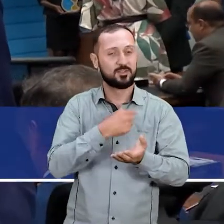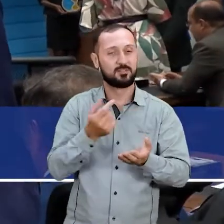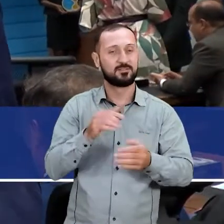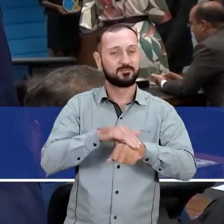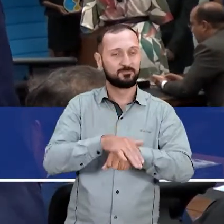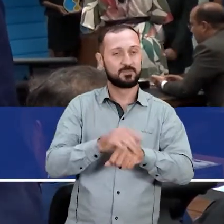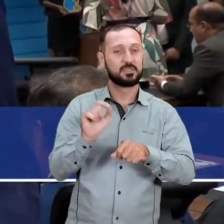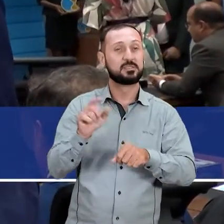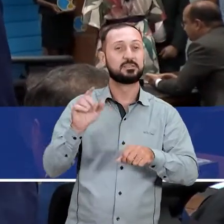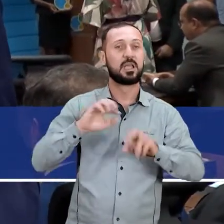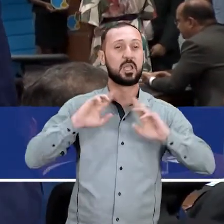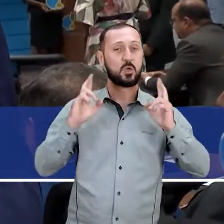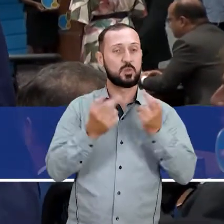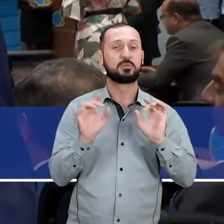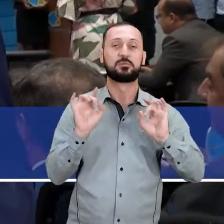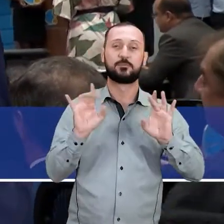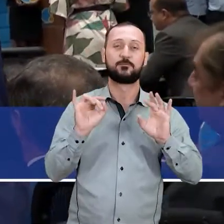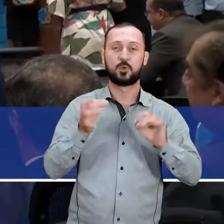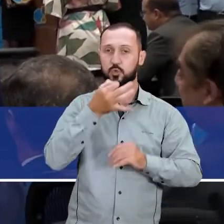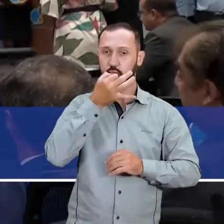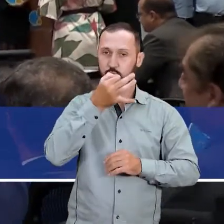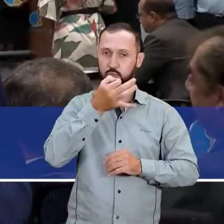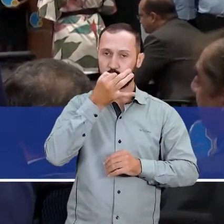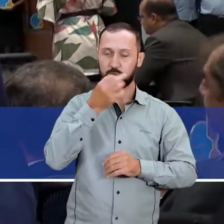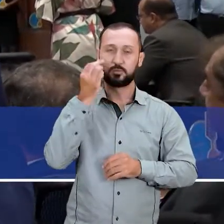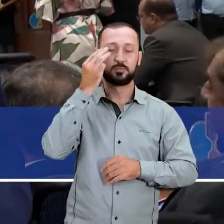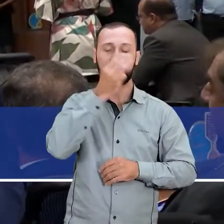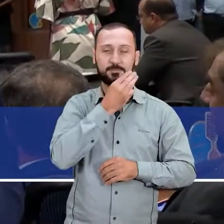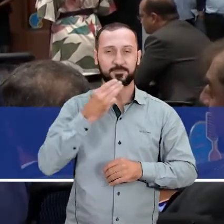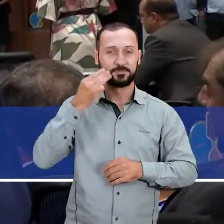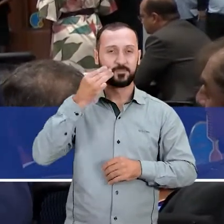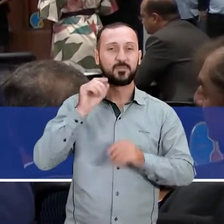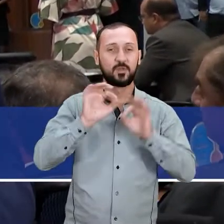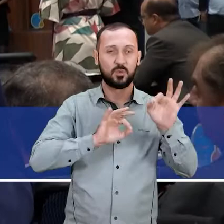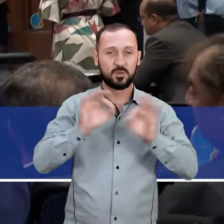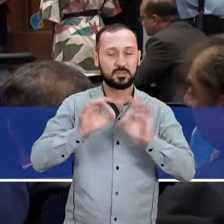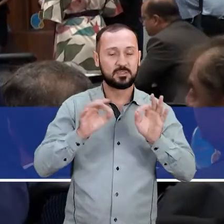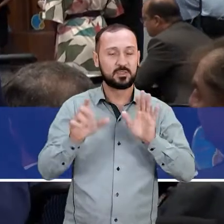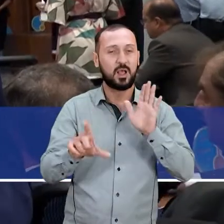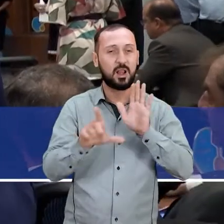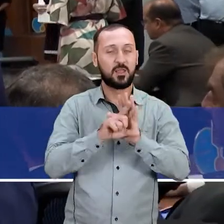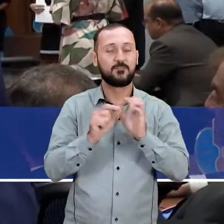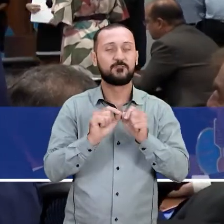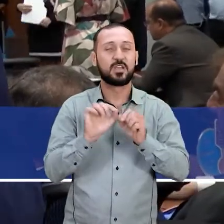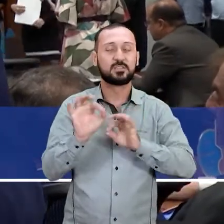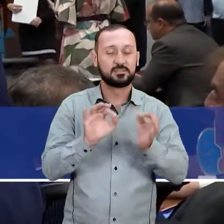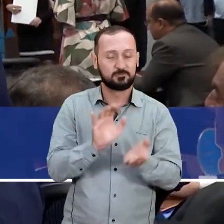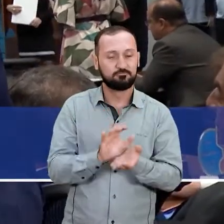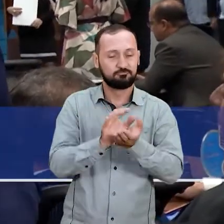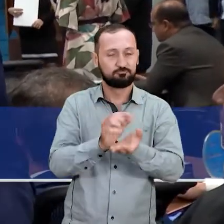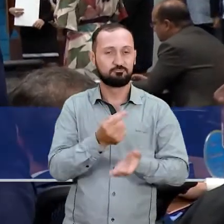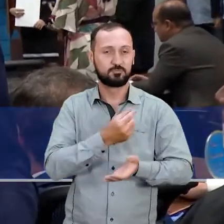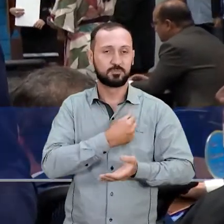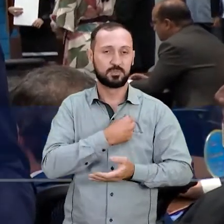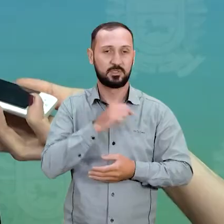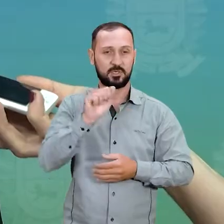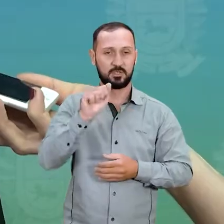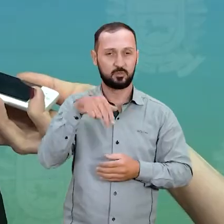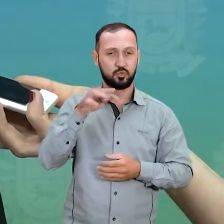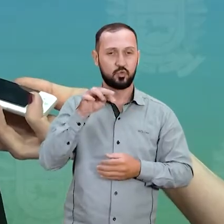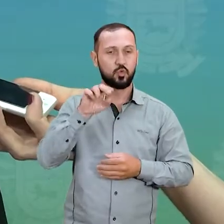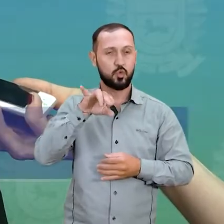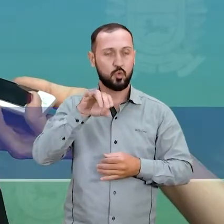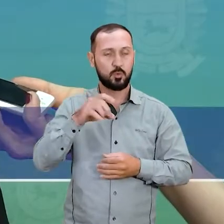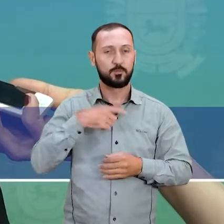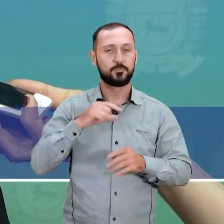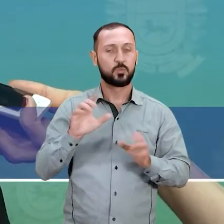Legislativa. A sessão solene foi proposta pelo deputado Marçal Filho, autor da resolução que criou a Comenda Antônio Tonani. A